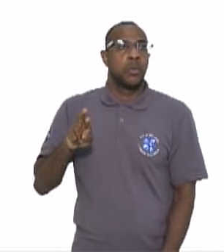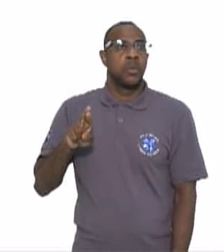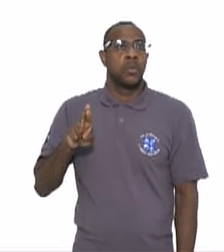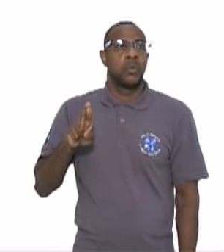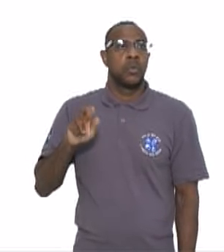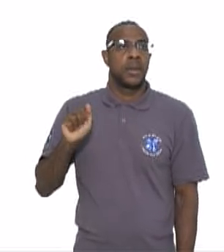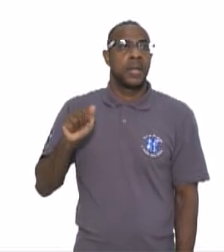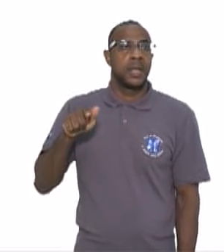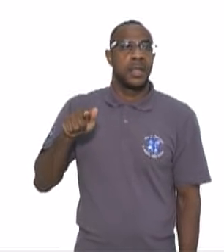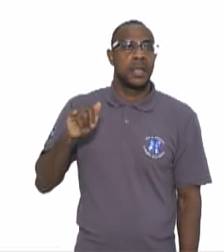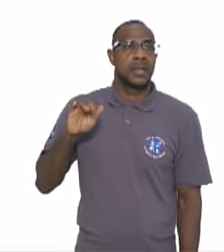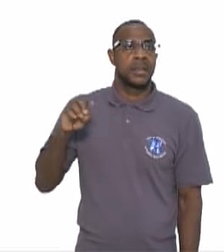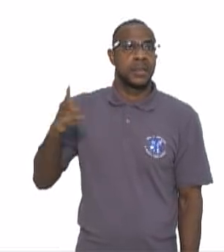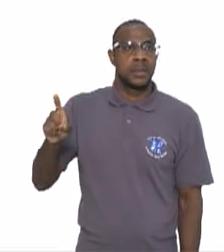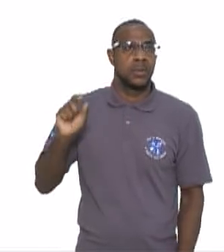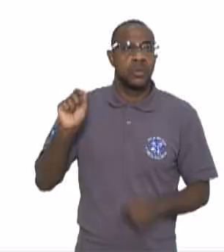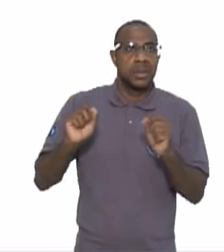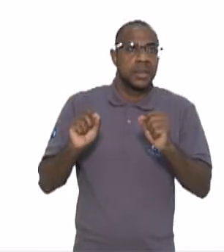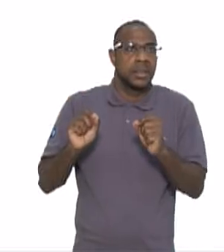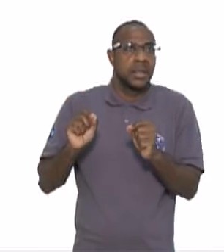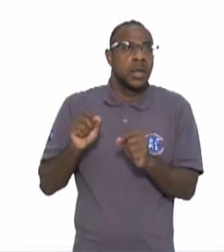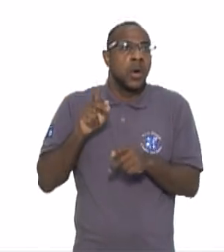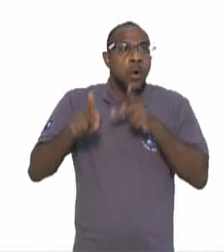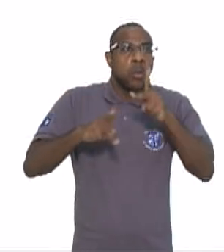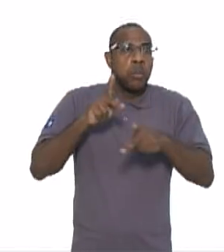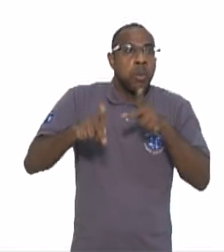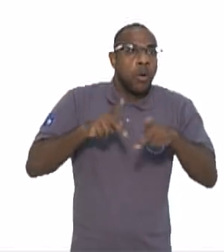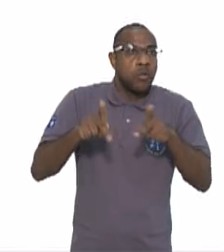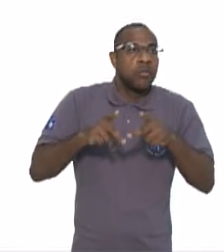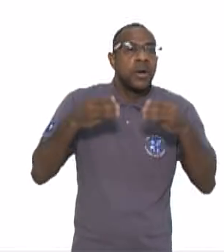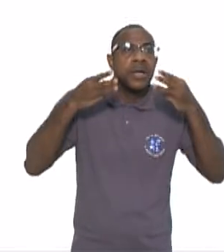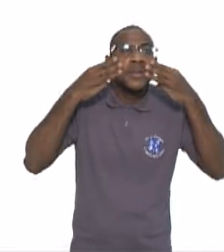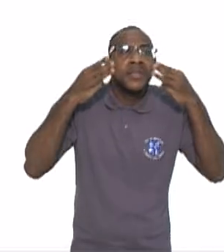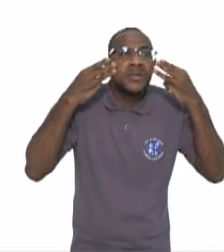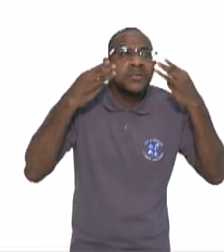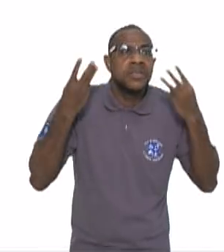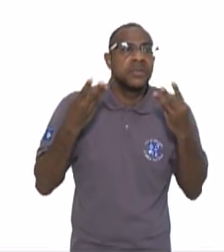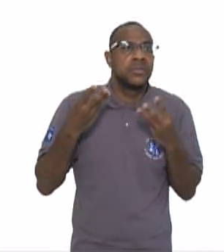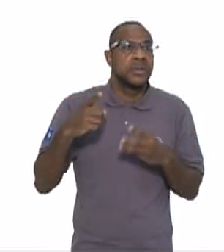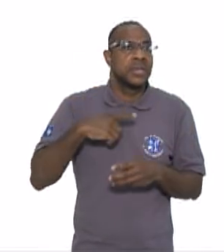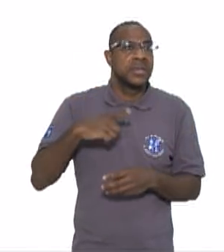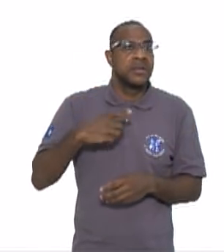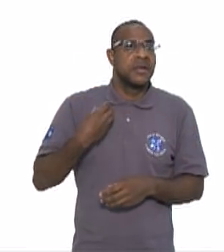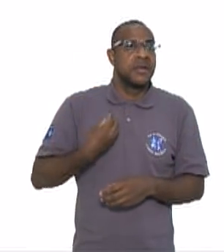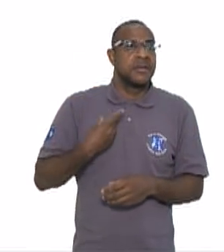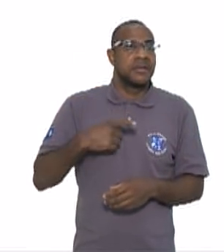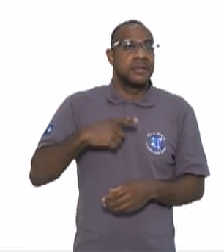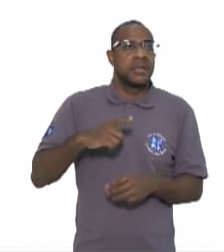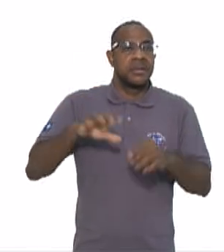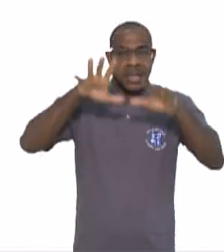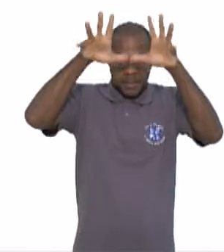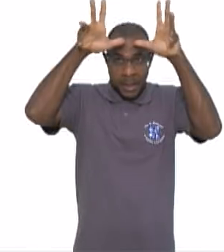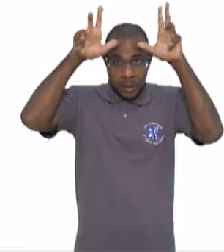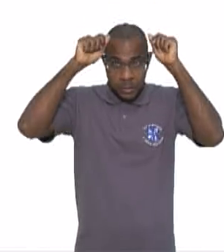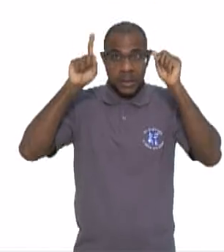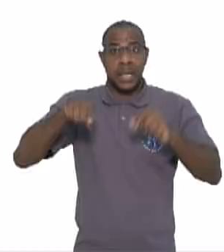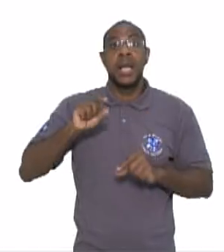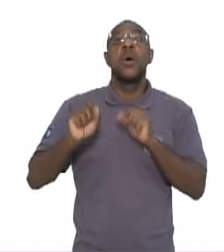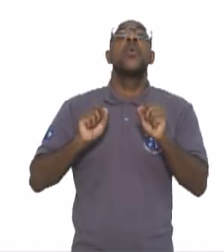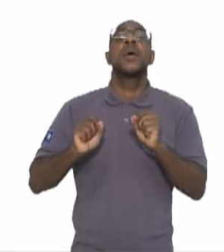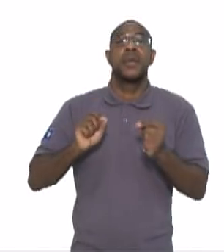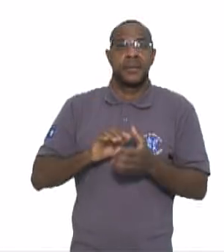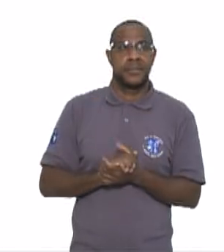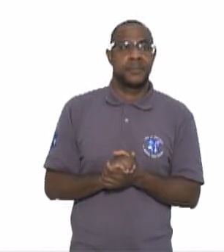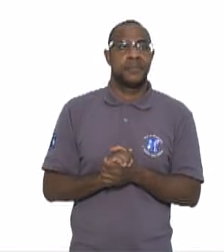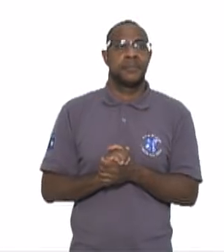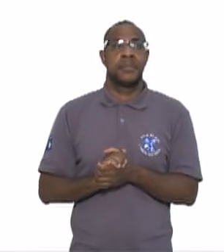Baixo Amazonas, são A. Obras de grandes artistas modernos. B. Símbolos de poder e proteção. C.